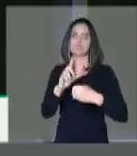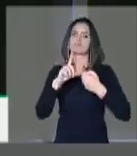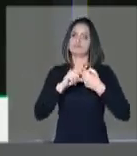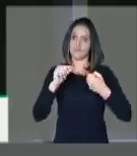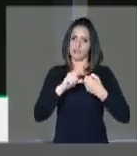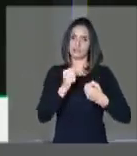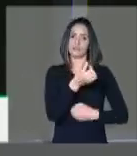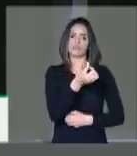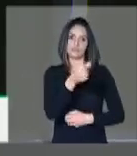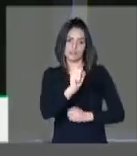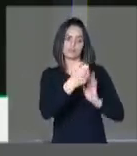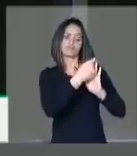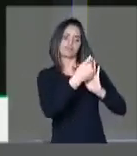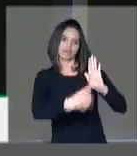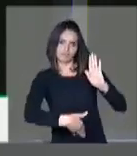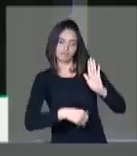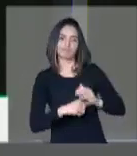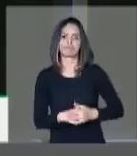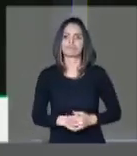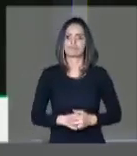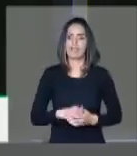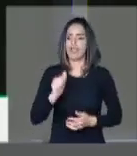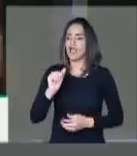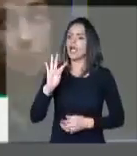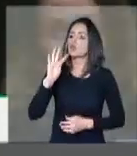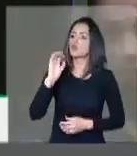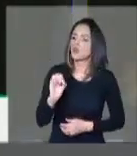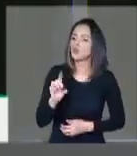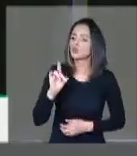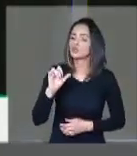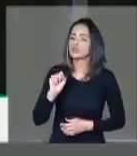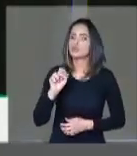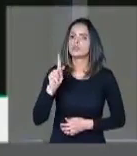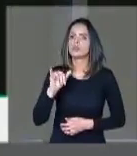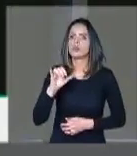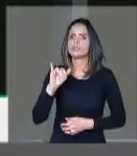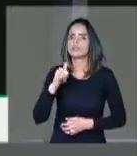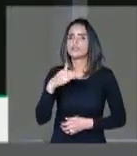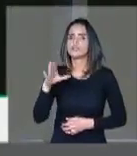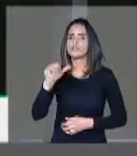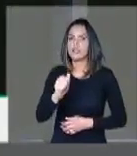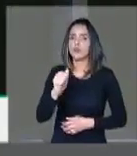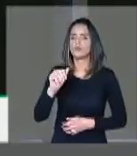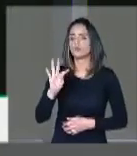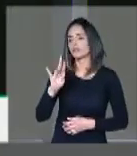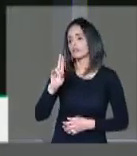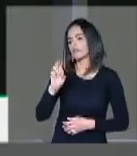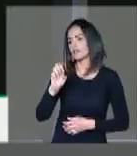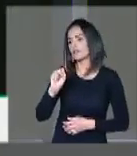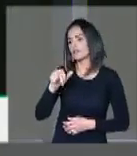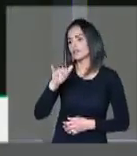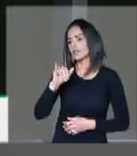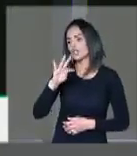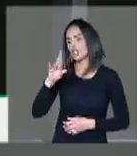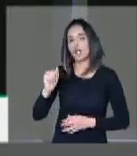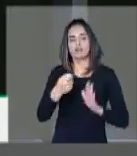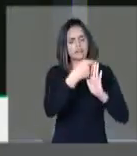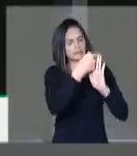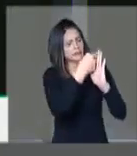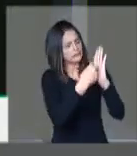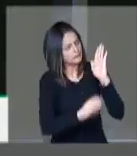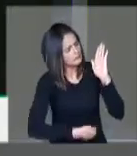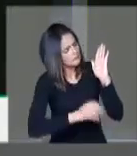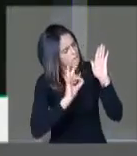artigo 68 do ato das disposições constitucionais transitórias está lá escrito com todas